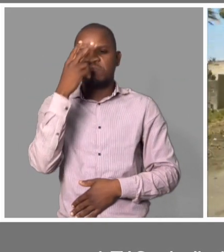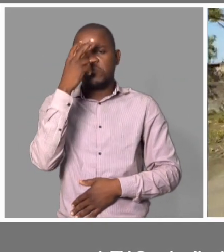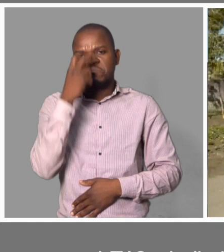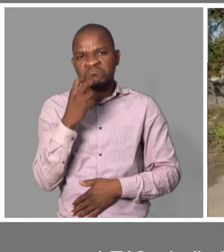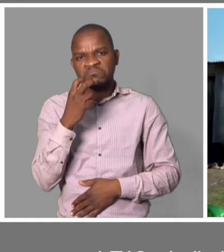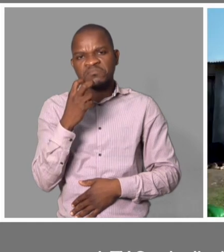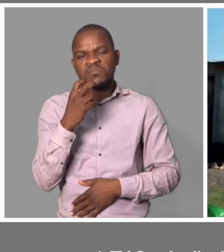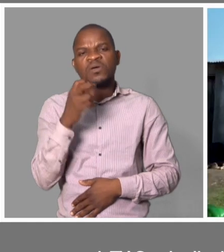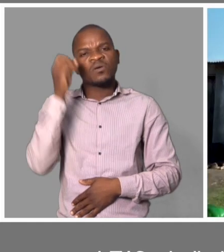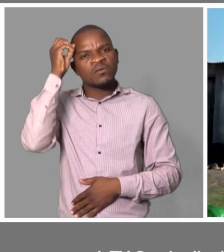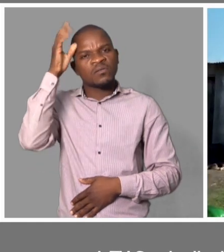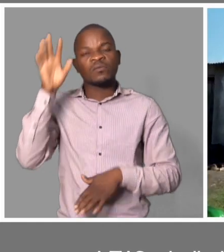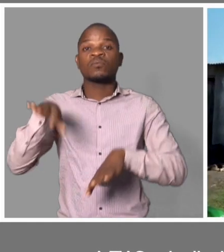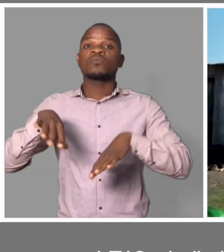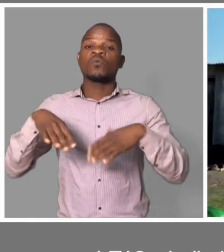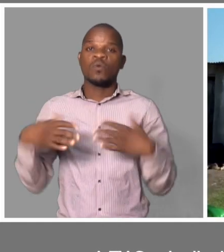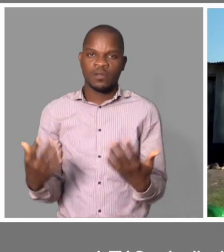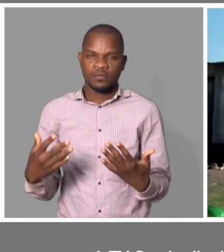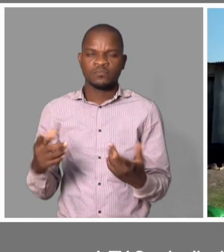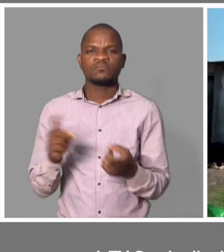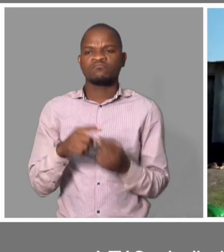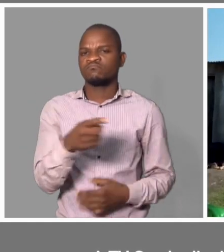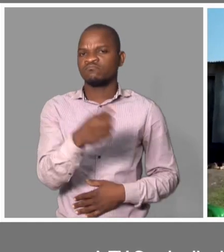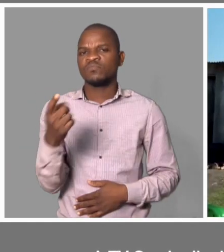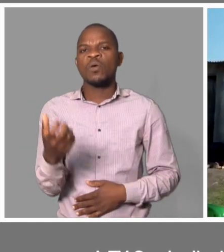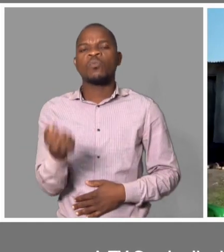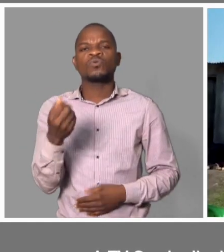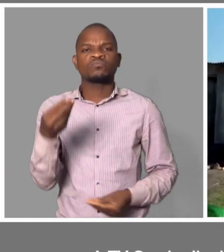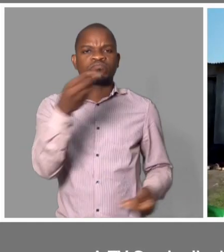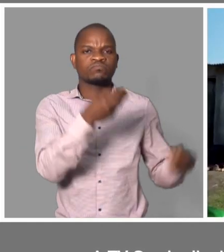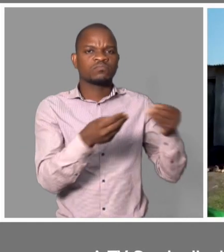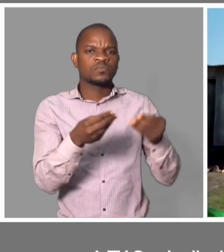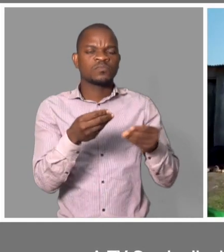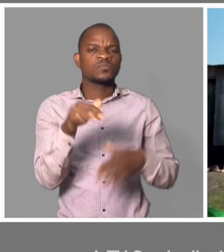naquilo que pode contribuir para a sociedade.